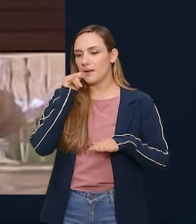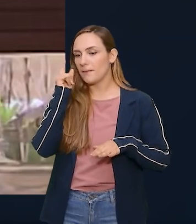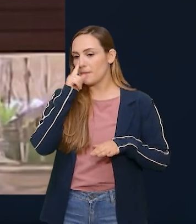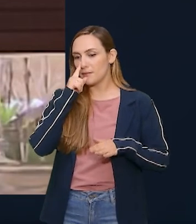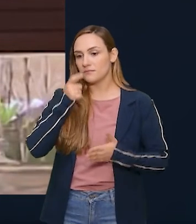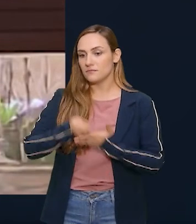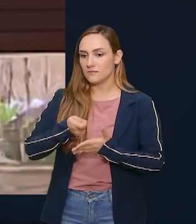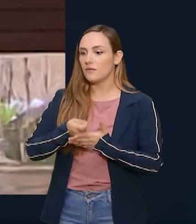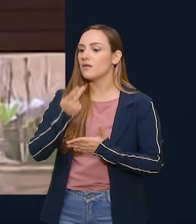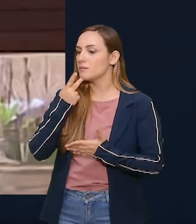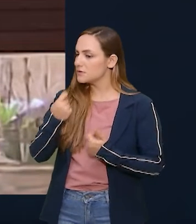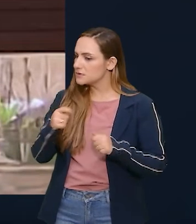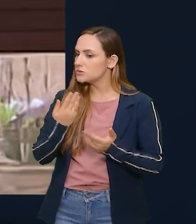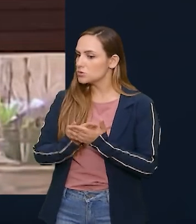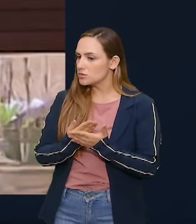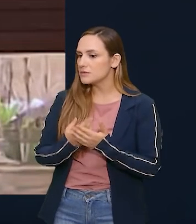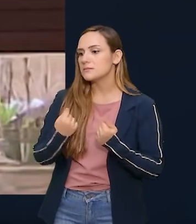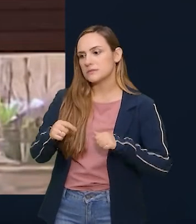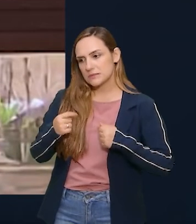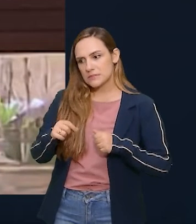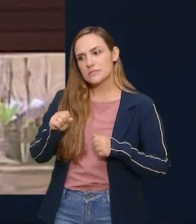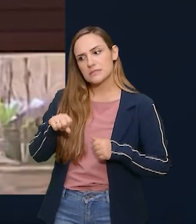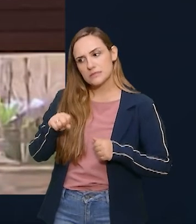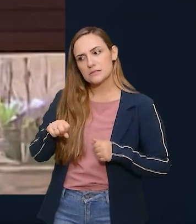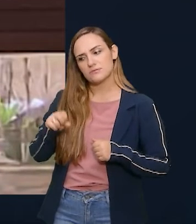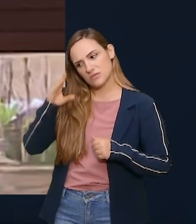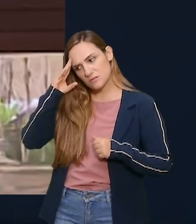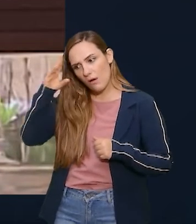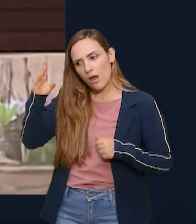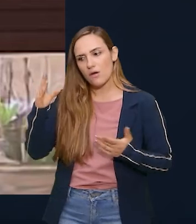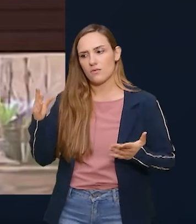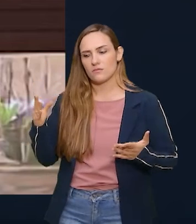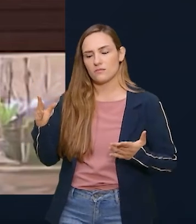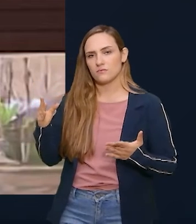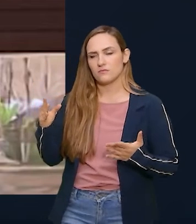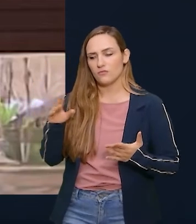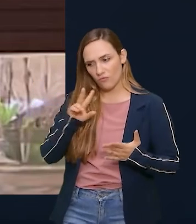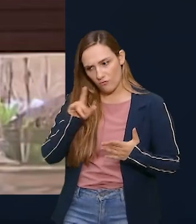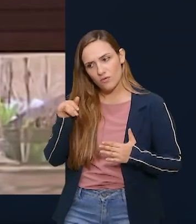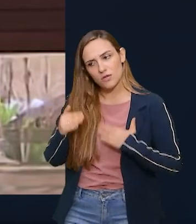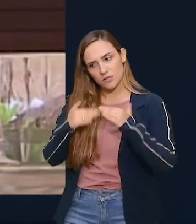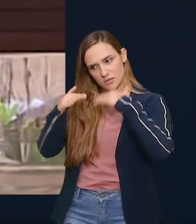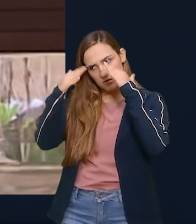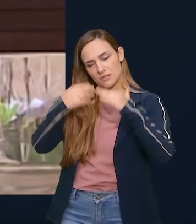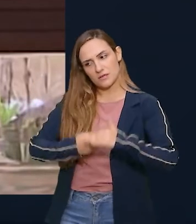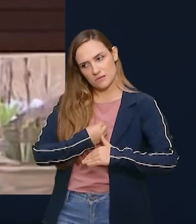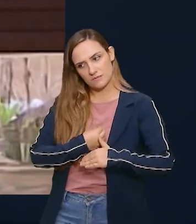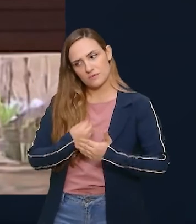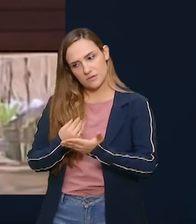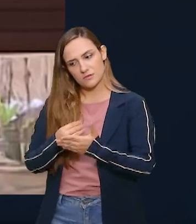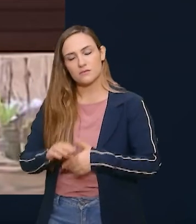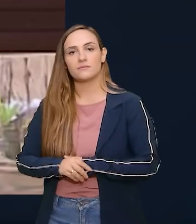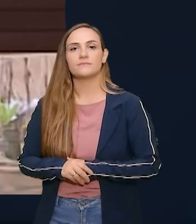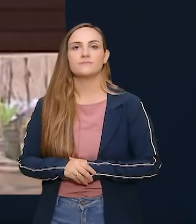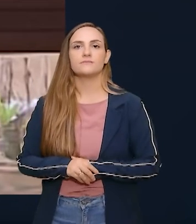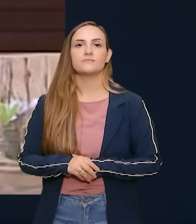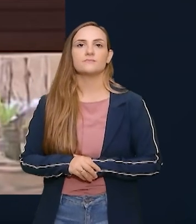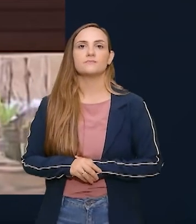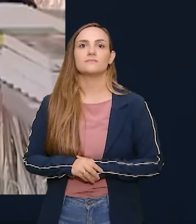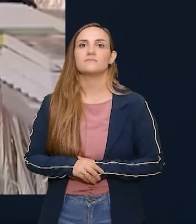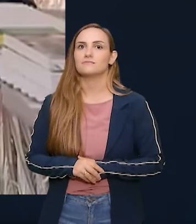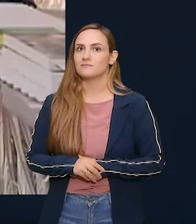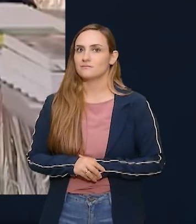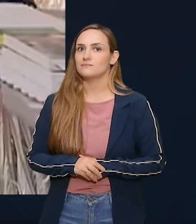talvez uma pressão dos pais de levar a escola a sério, de ter sempre educação como algo que vai te fazer crescer na vida e de levar isso a